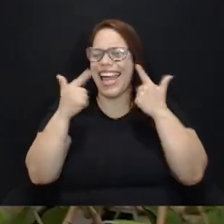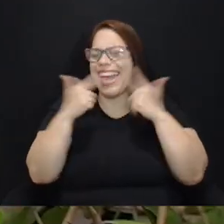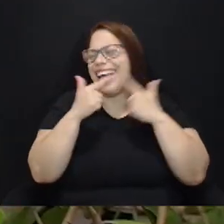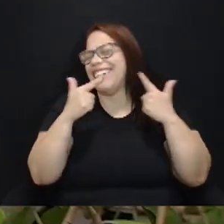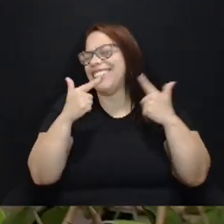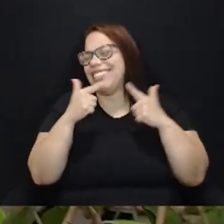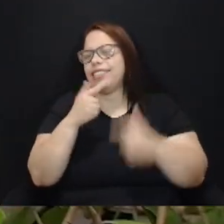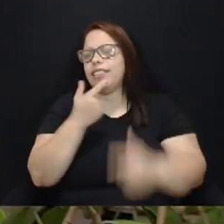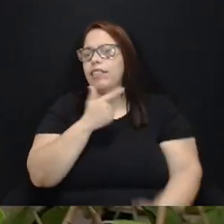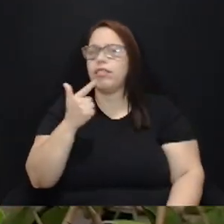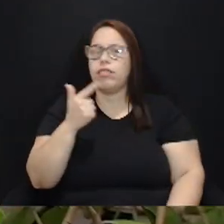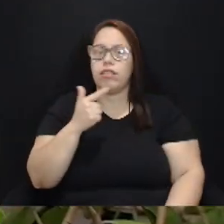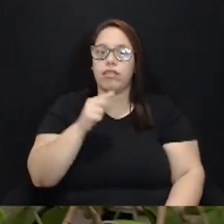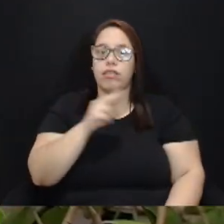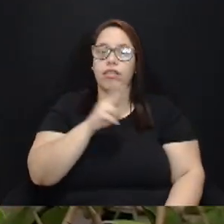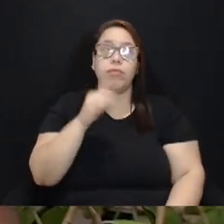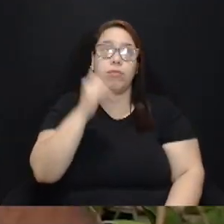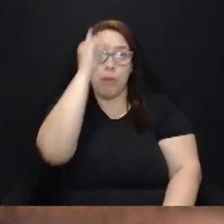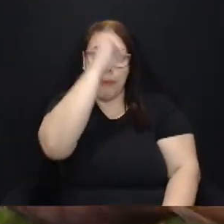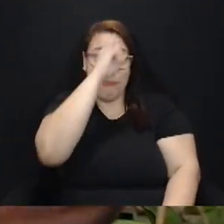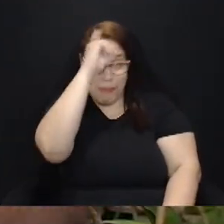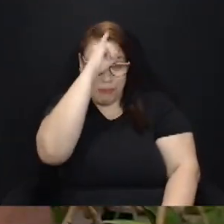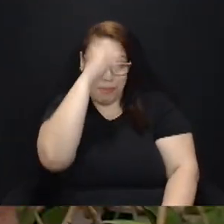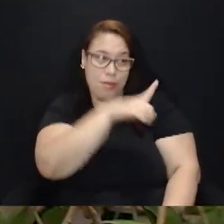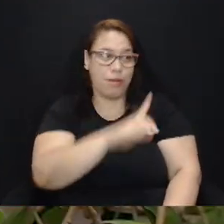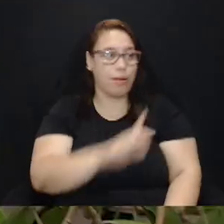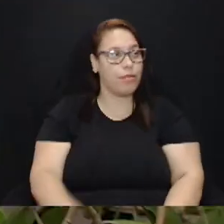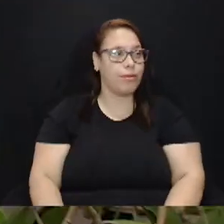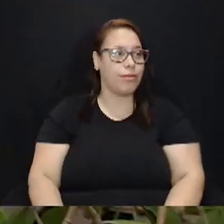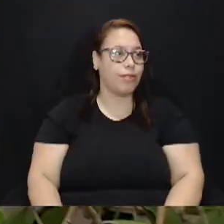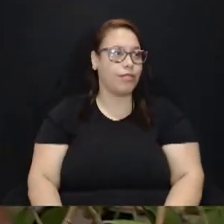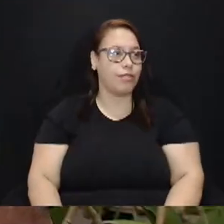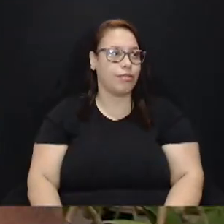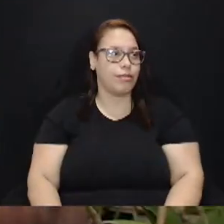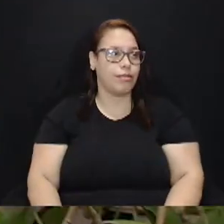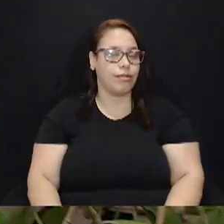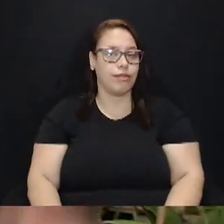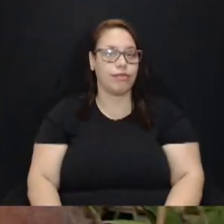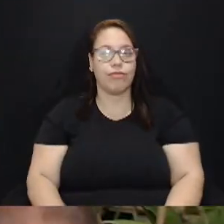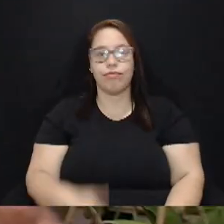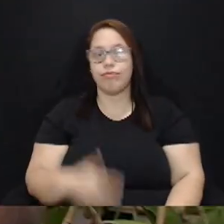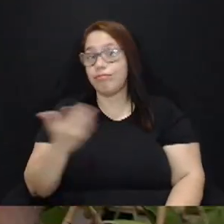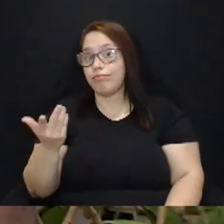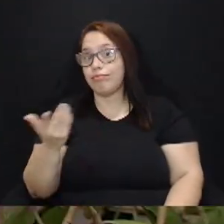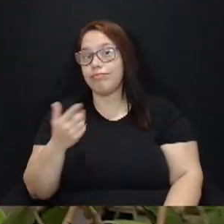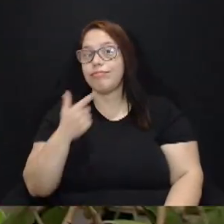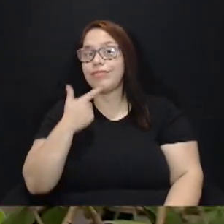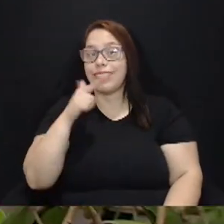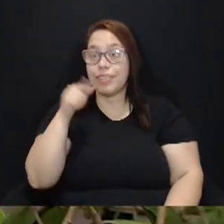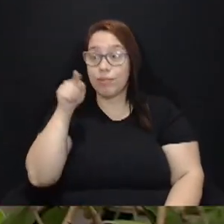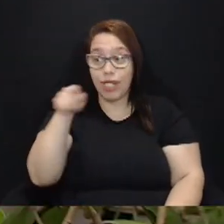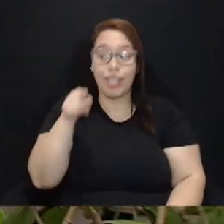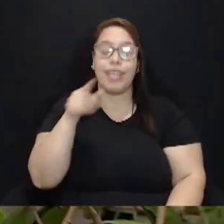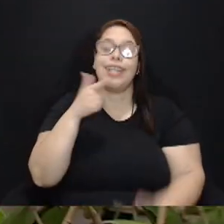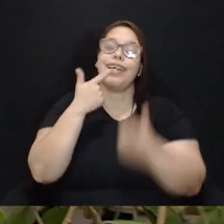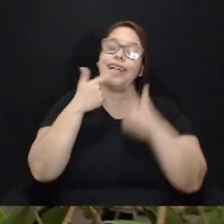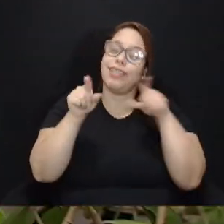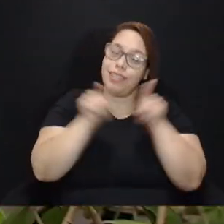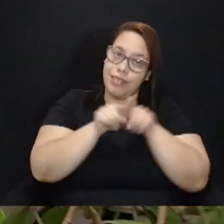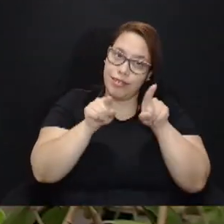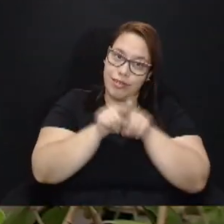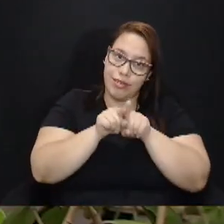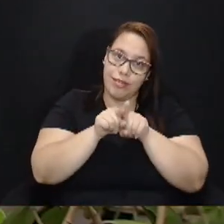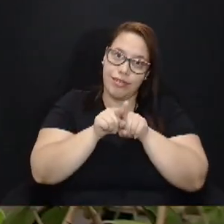chamava eu de bobo e falava, pai, não tem graça, o que o senhor tá rindo? Aí eu ria para ela rir. E era difícil tirar um riso da